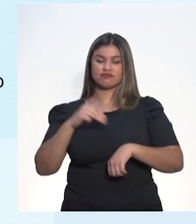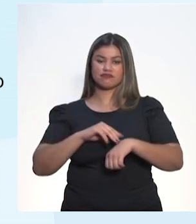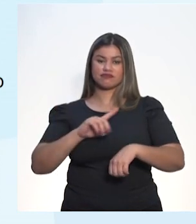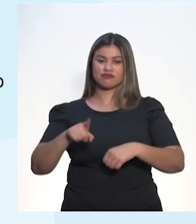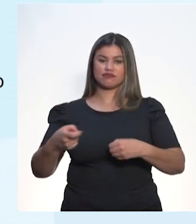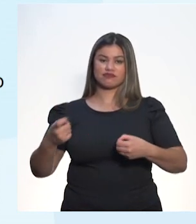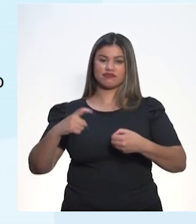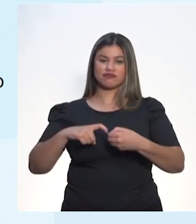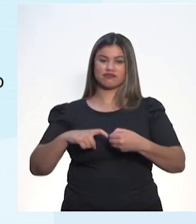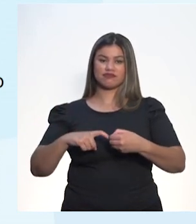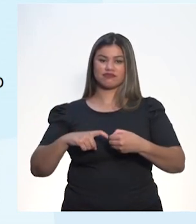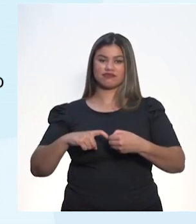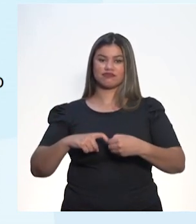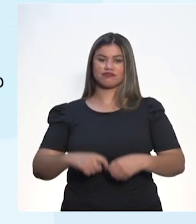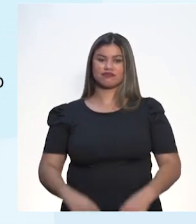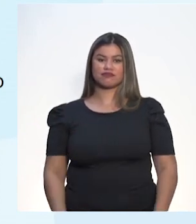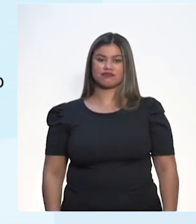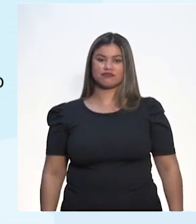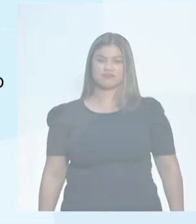a gente já volta.